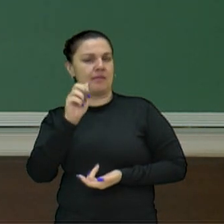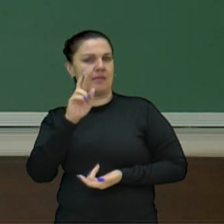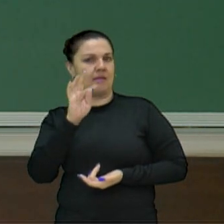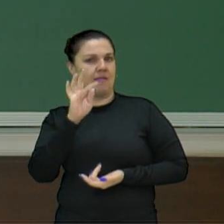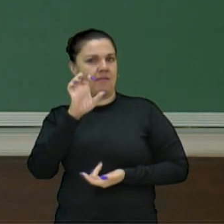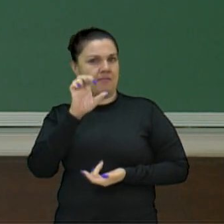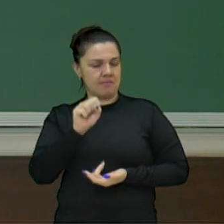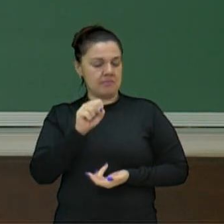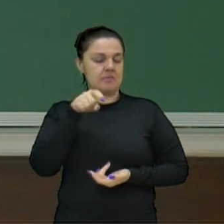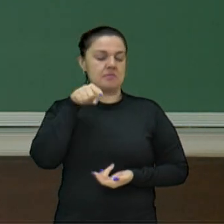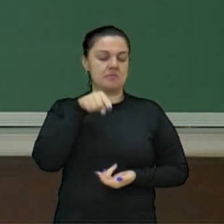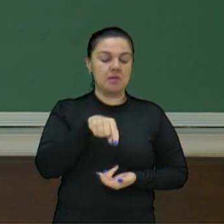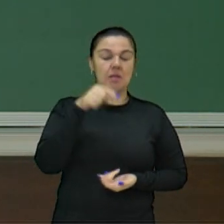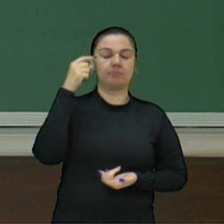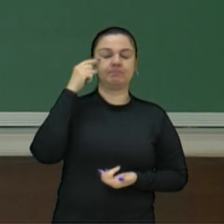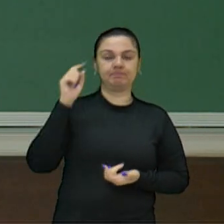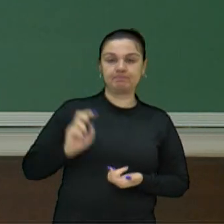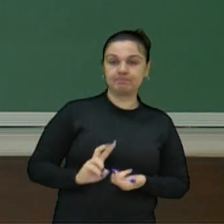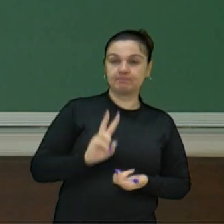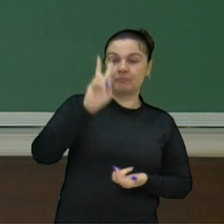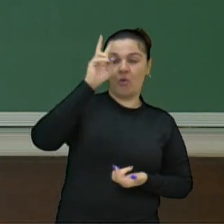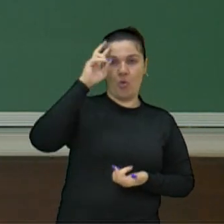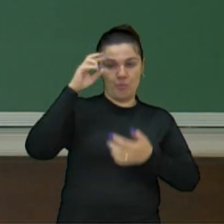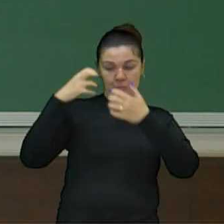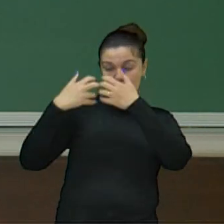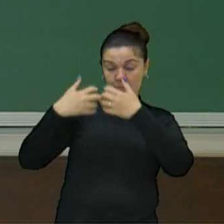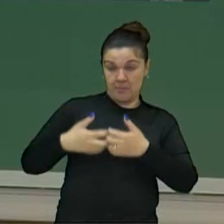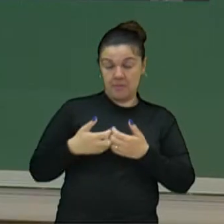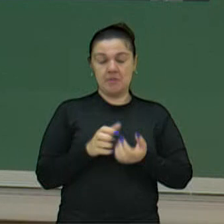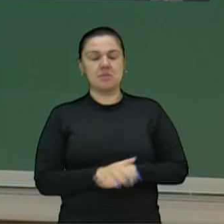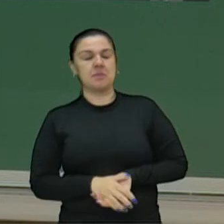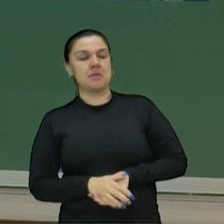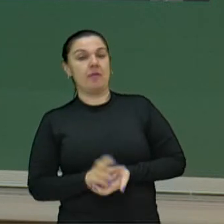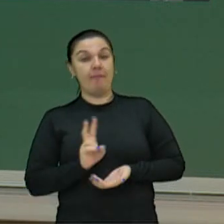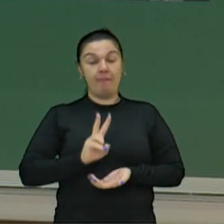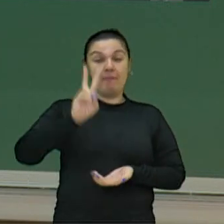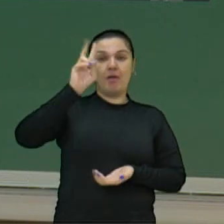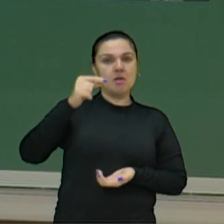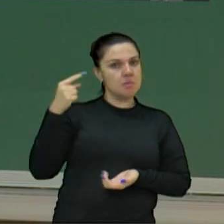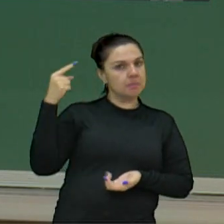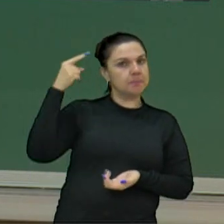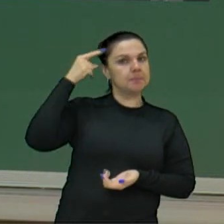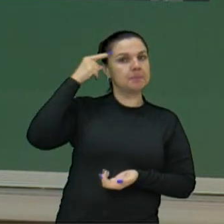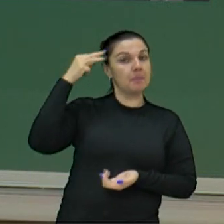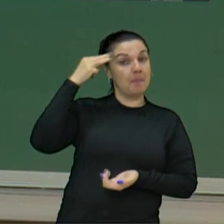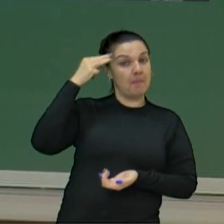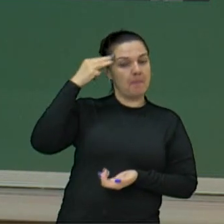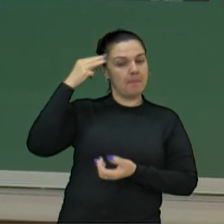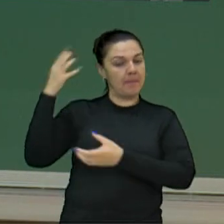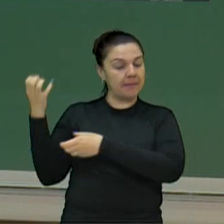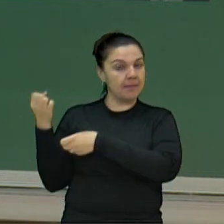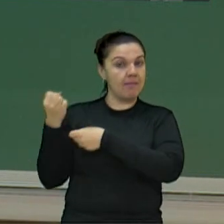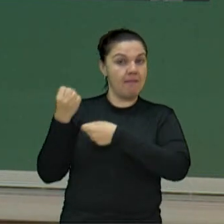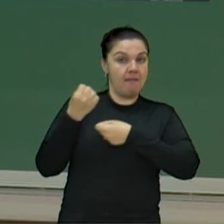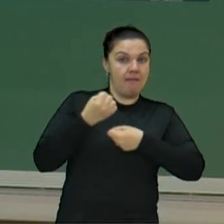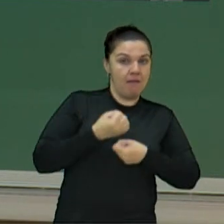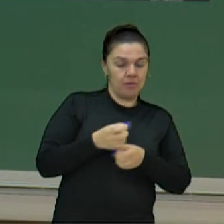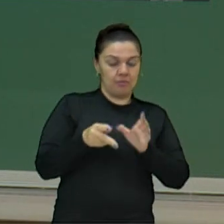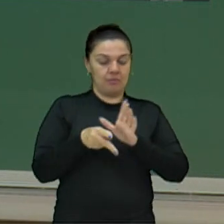valorizou o pensamento, valorizou a mente em detrimento do corpo.